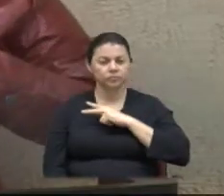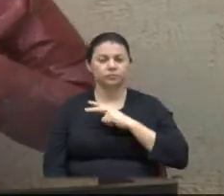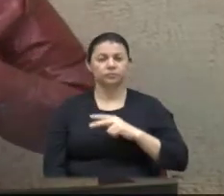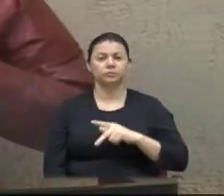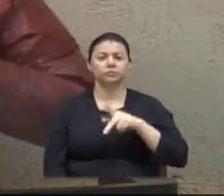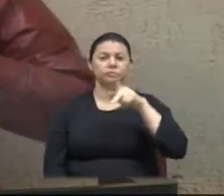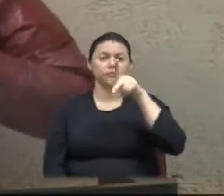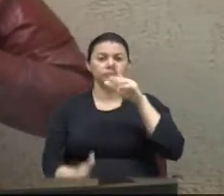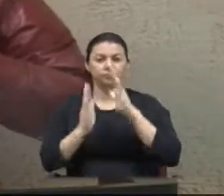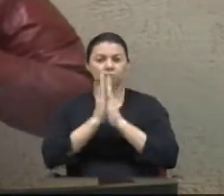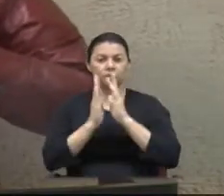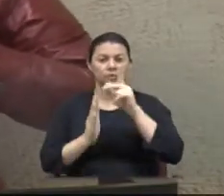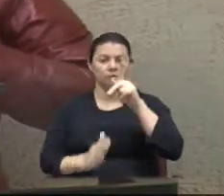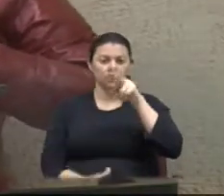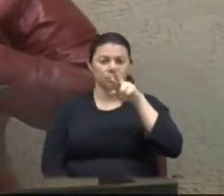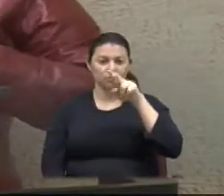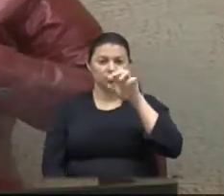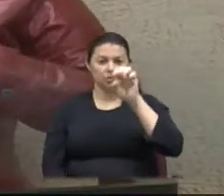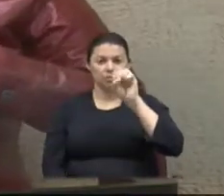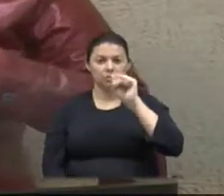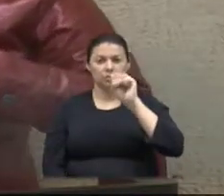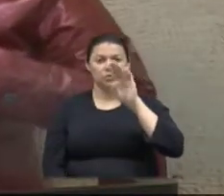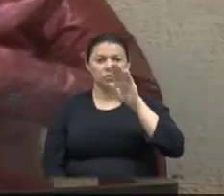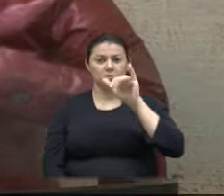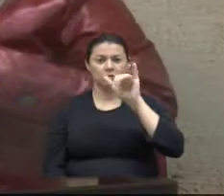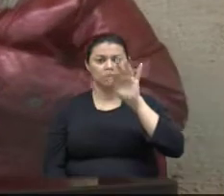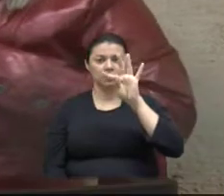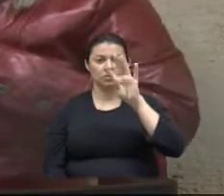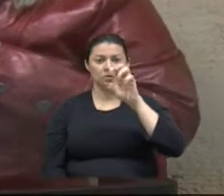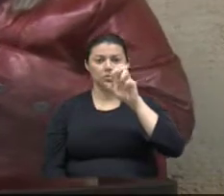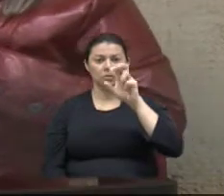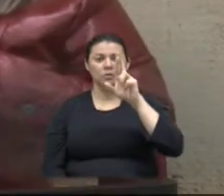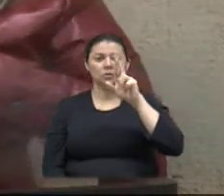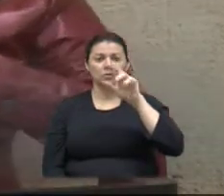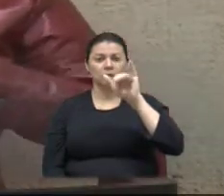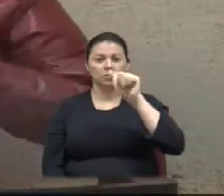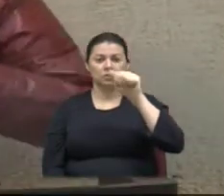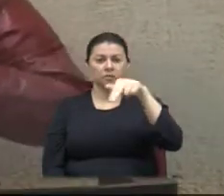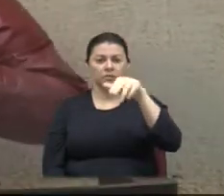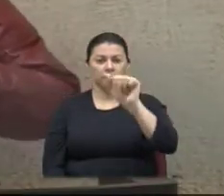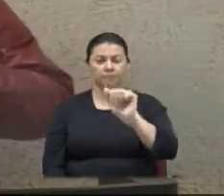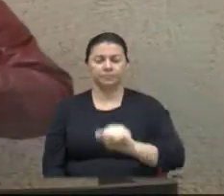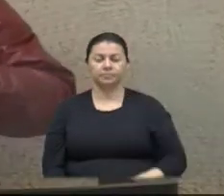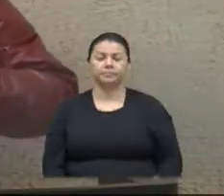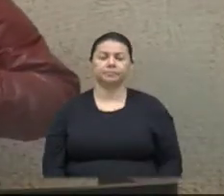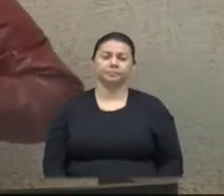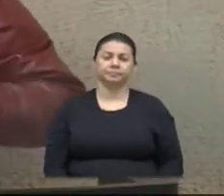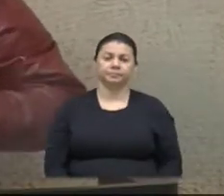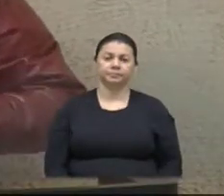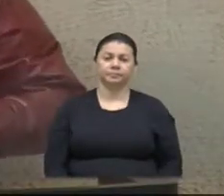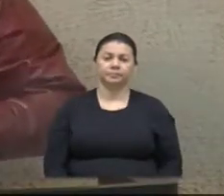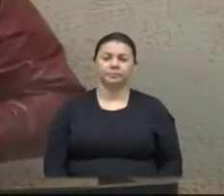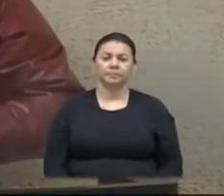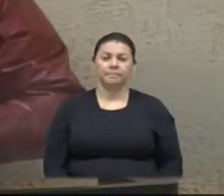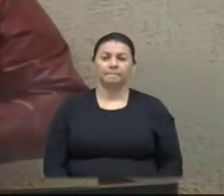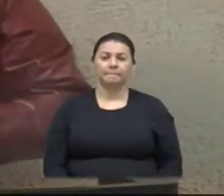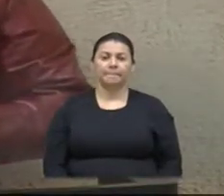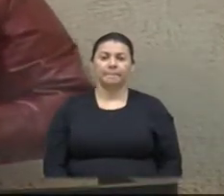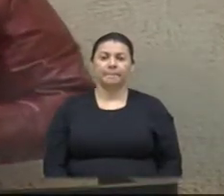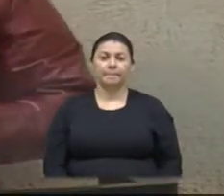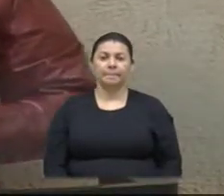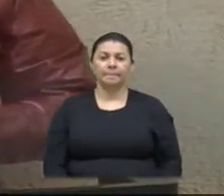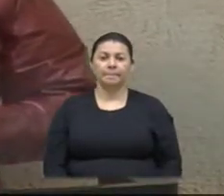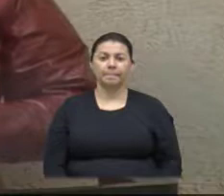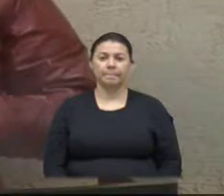questão de dizer que a minha história ela tem toda a vinculação com a minha formação na igreja presbiteriana e poder neste